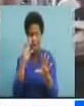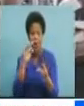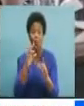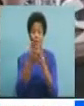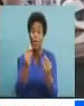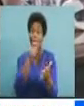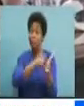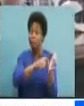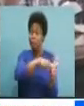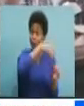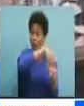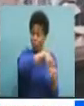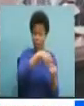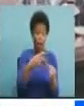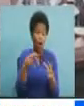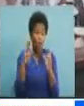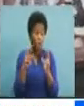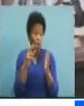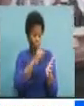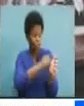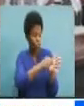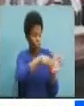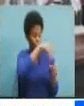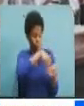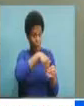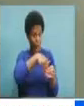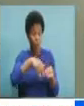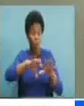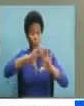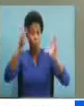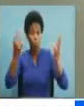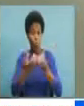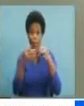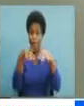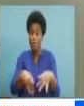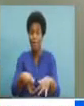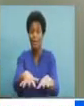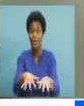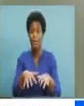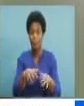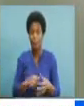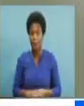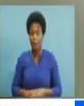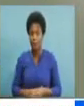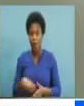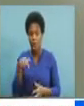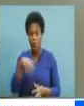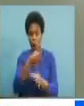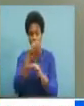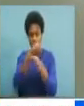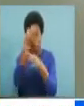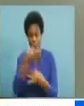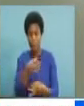votações aguardam agora pela votação global final na plenária hoje podemos checar quais se celebrar porque estamos aqui